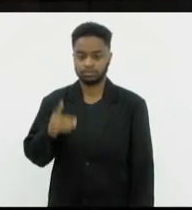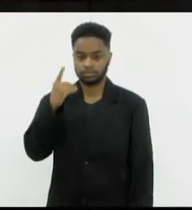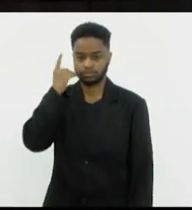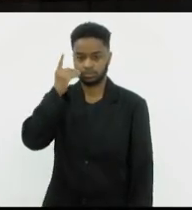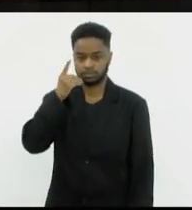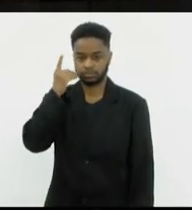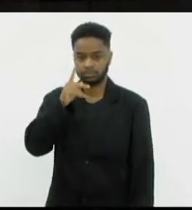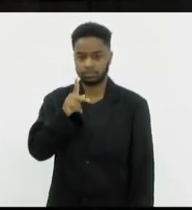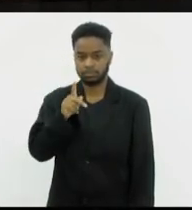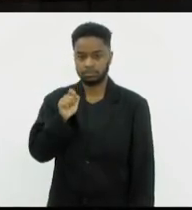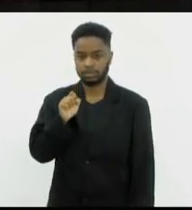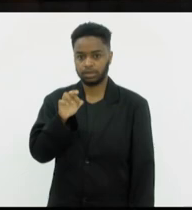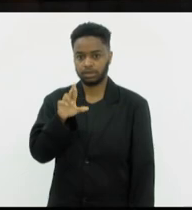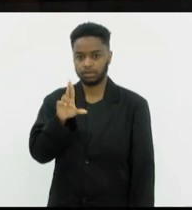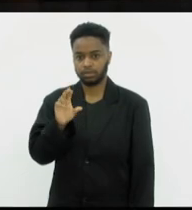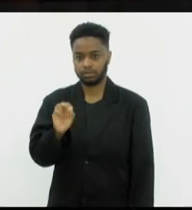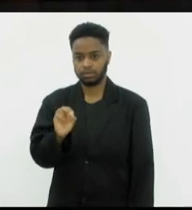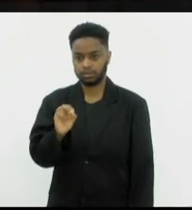deputado Pedro Brazão,